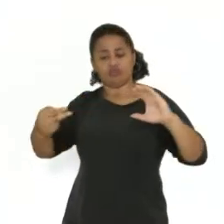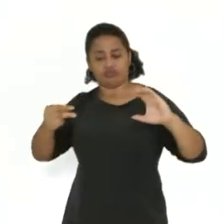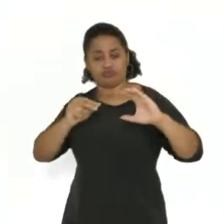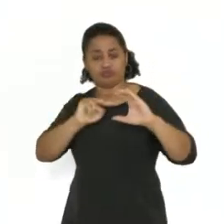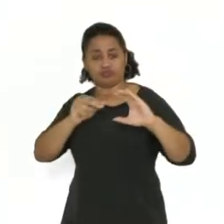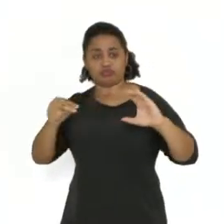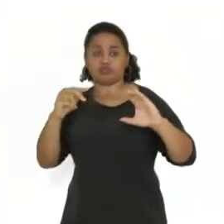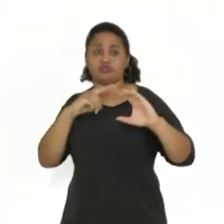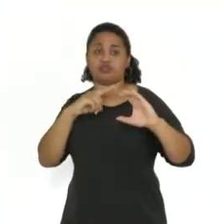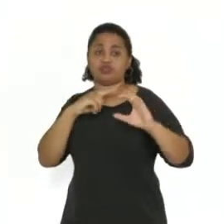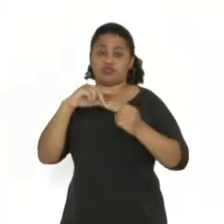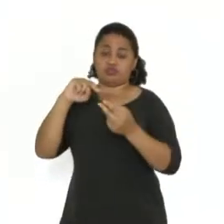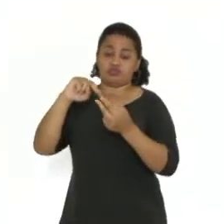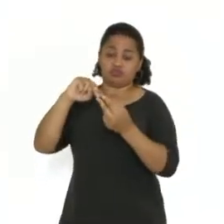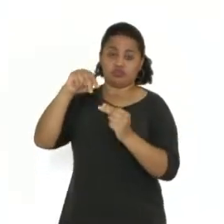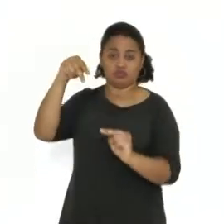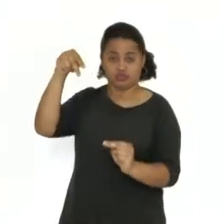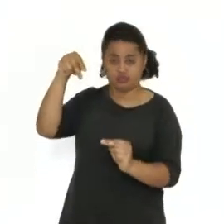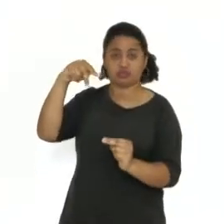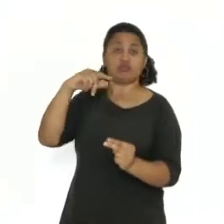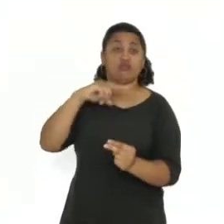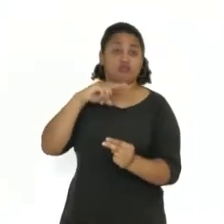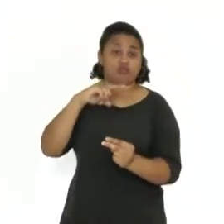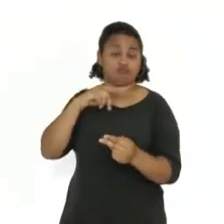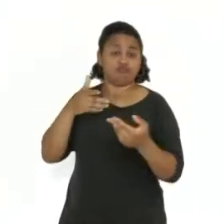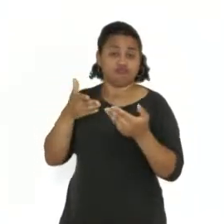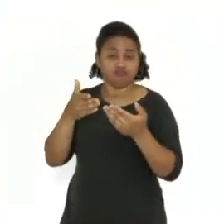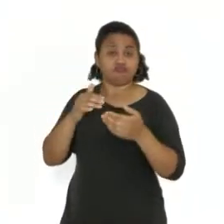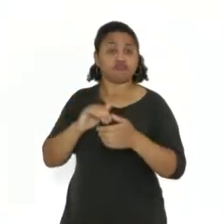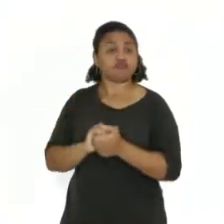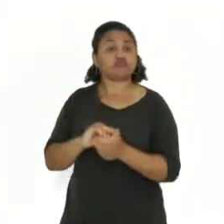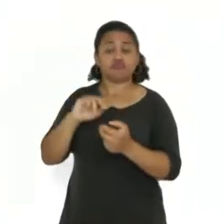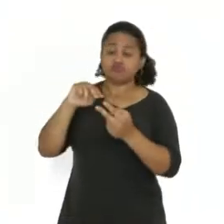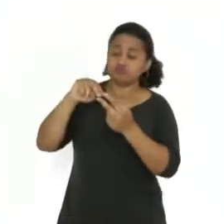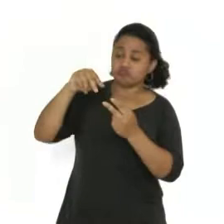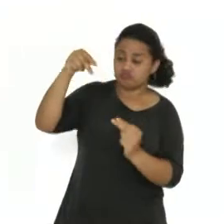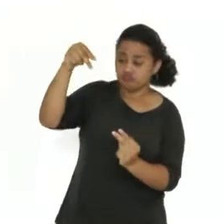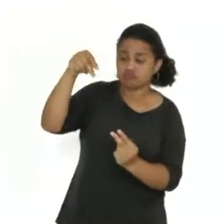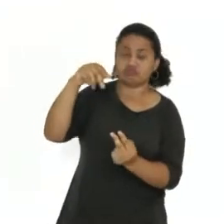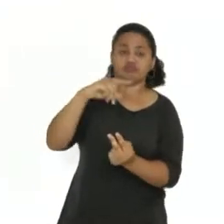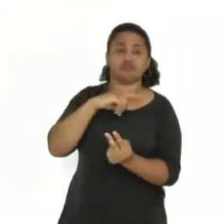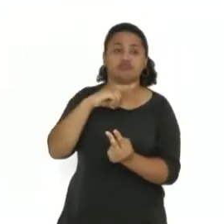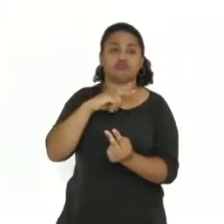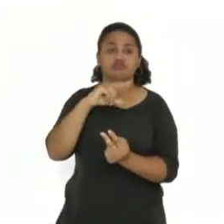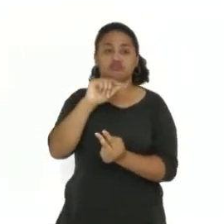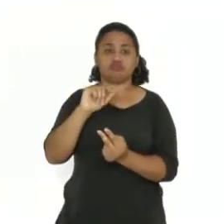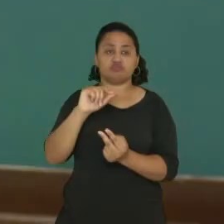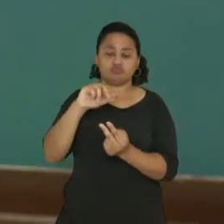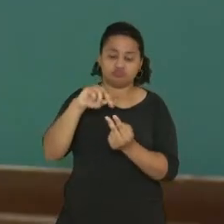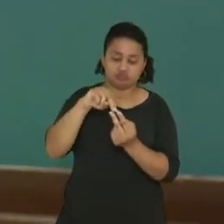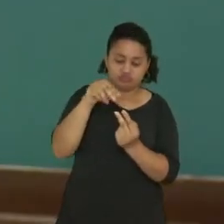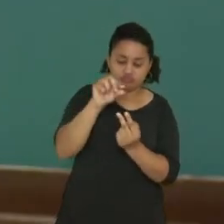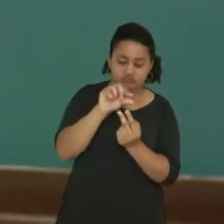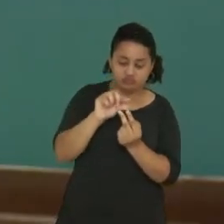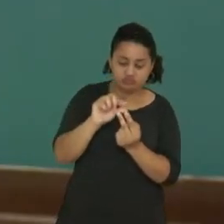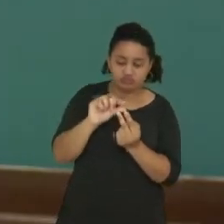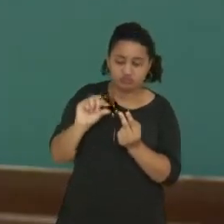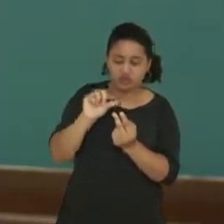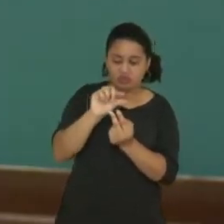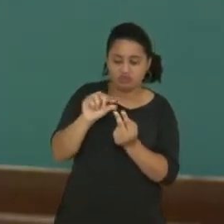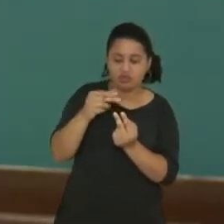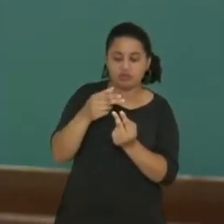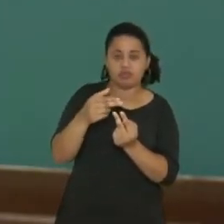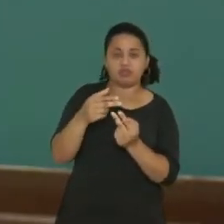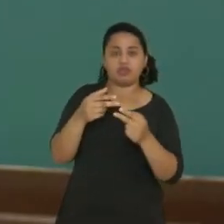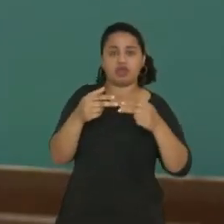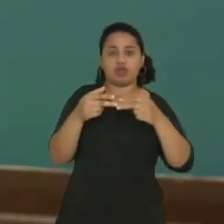temos o DNA. Então, esse DNA, ele é composto por fitas duplas,